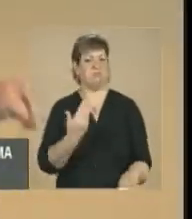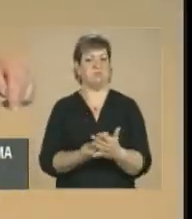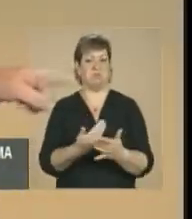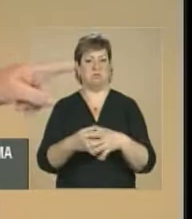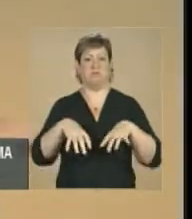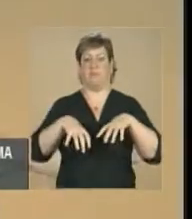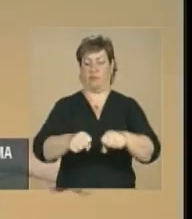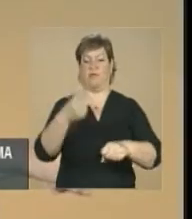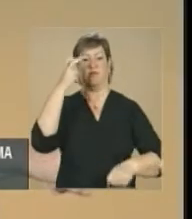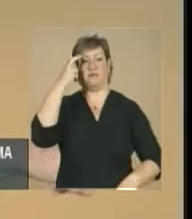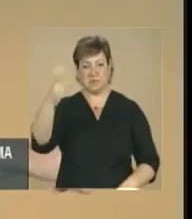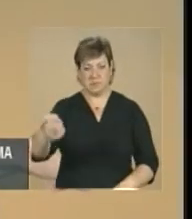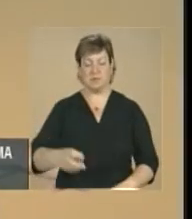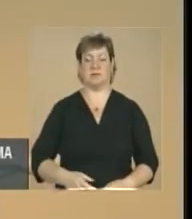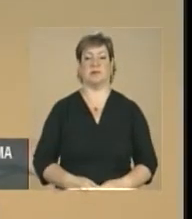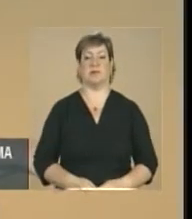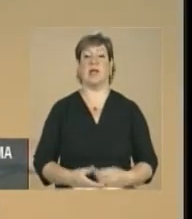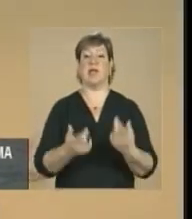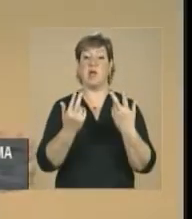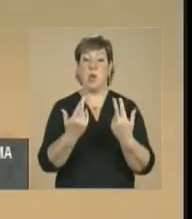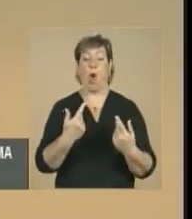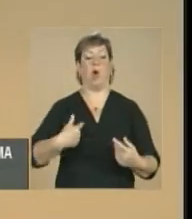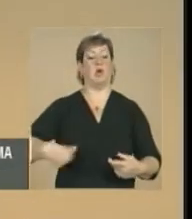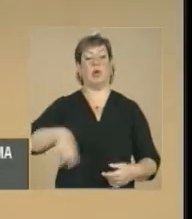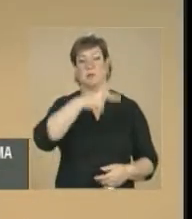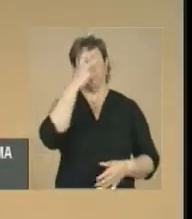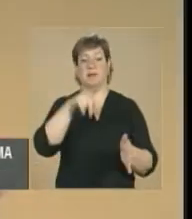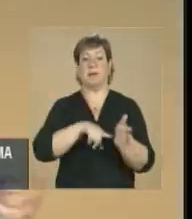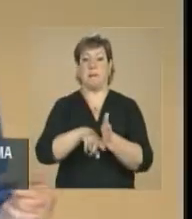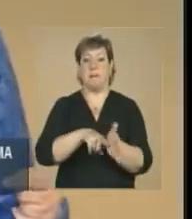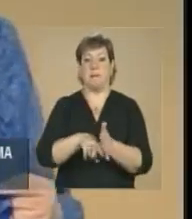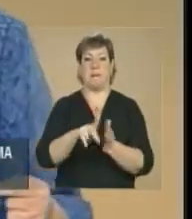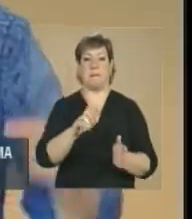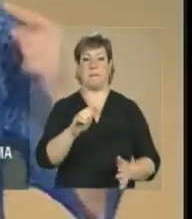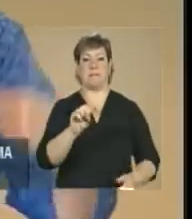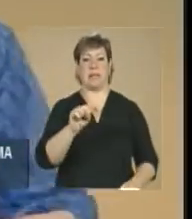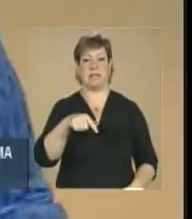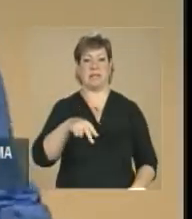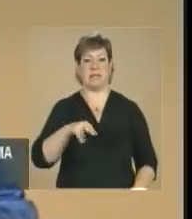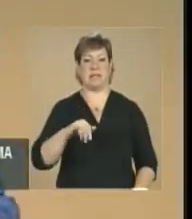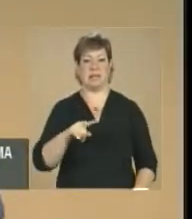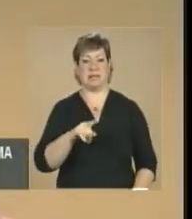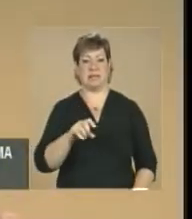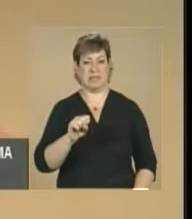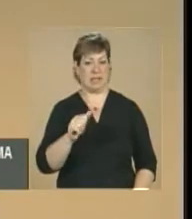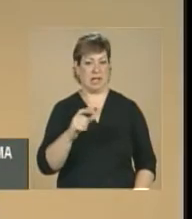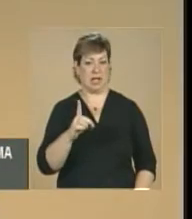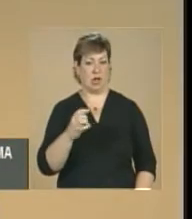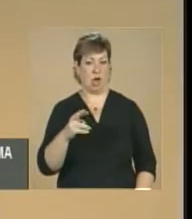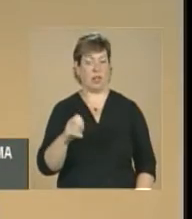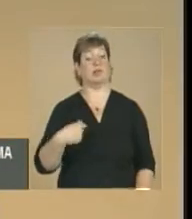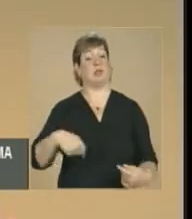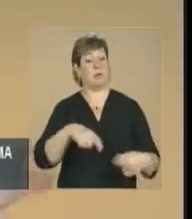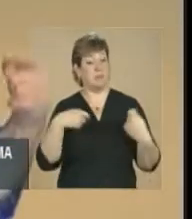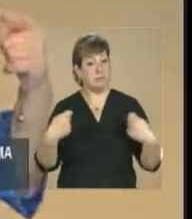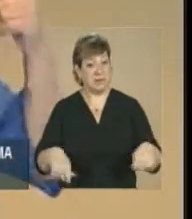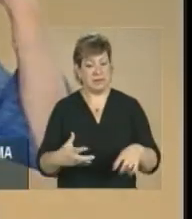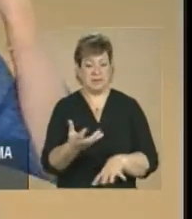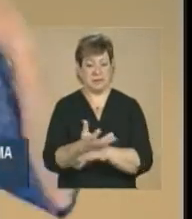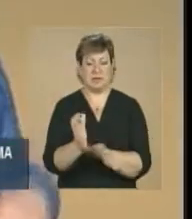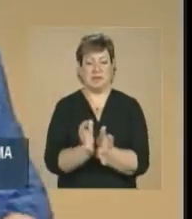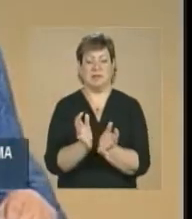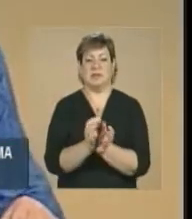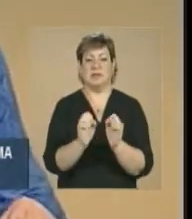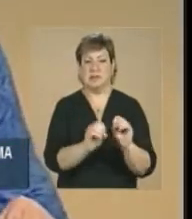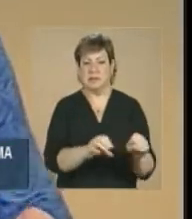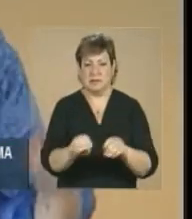diz dos nossos pesquisadores. Nós temos de ter a disciplina da educação, nós temos de ter